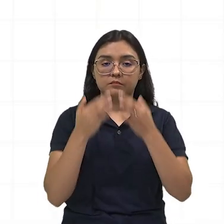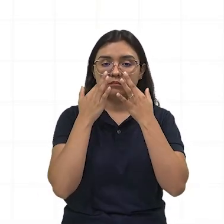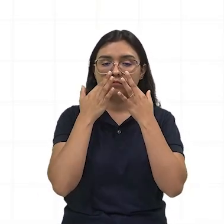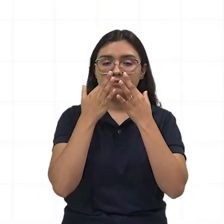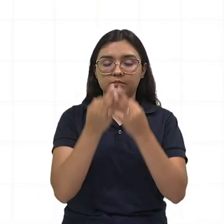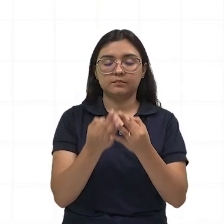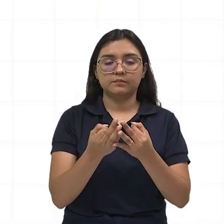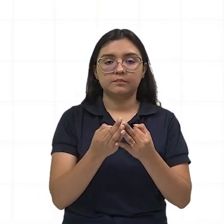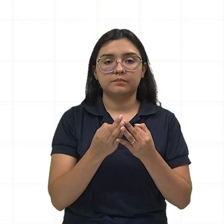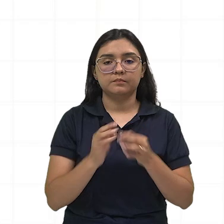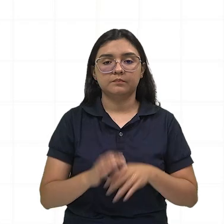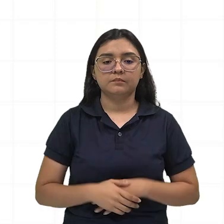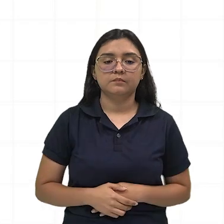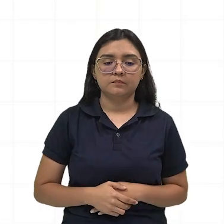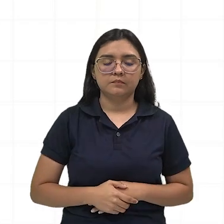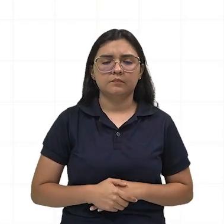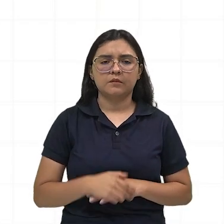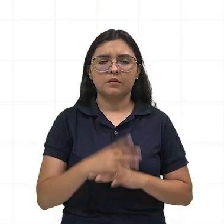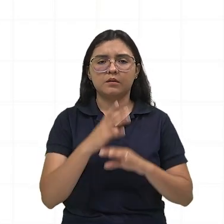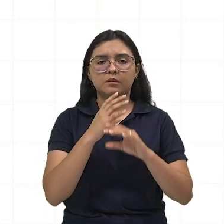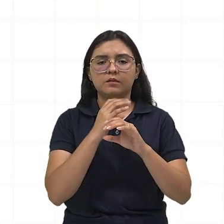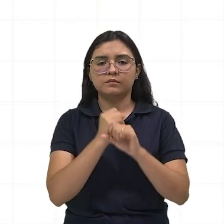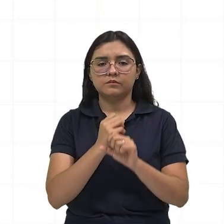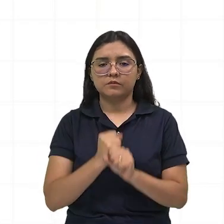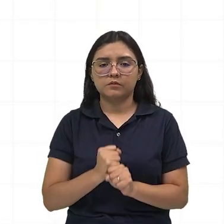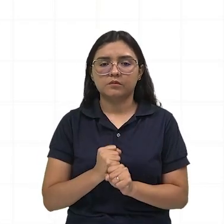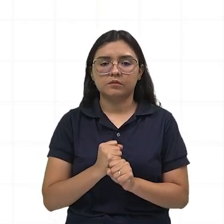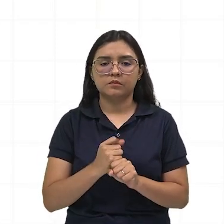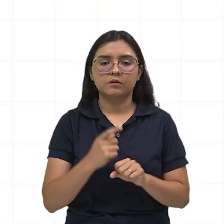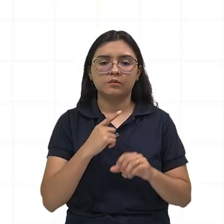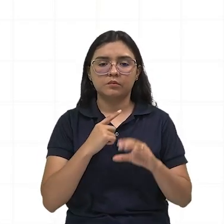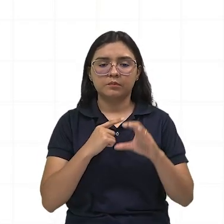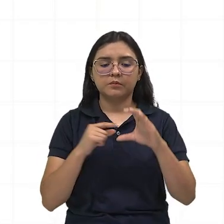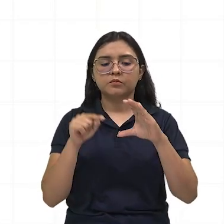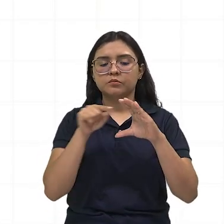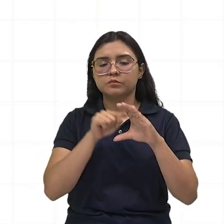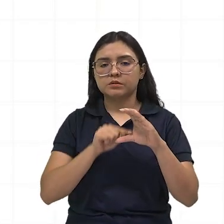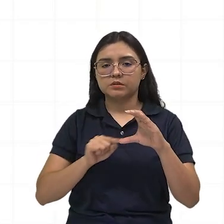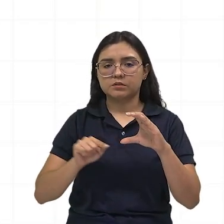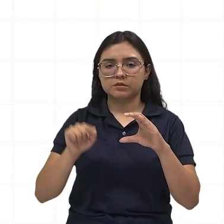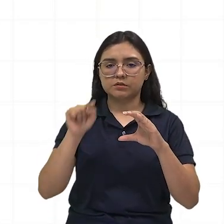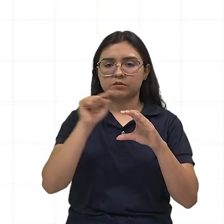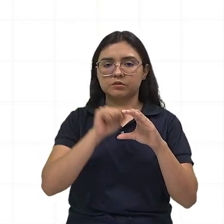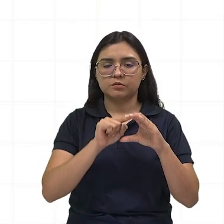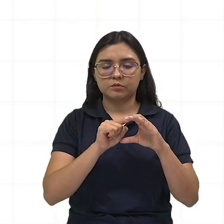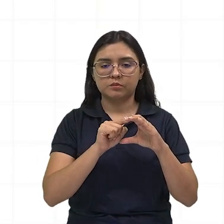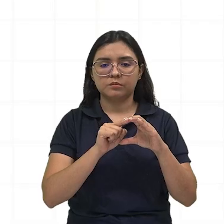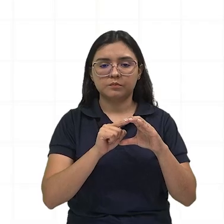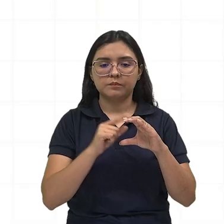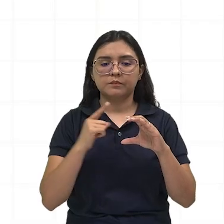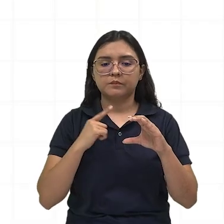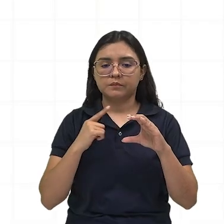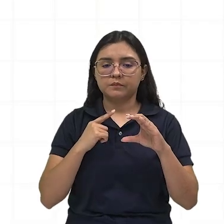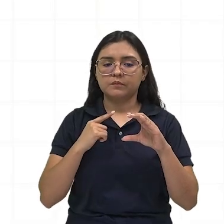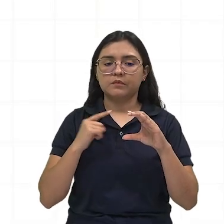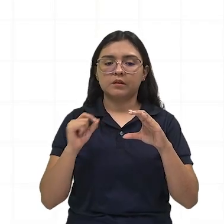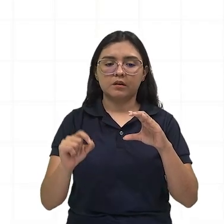Você não pode dizer, eu vou calcular o comprimento do círculo. O círculo não tem comprimento. Quem tem comprimento é